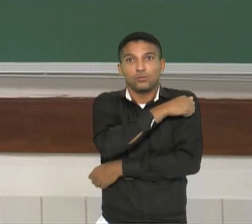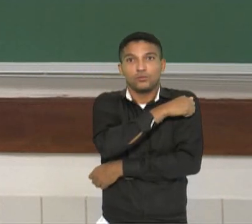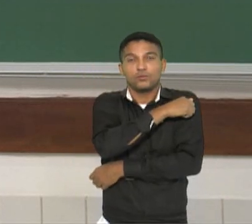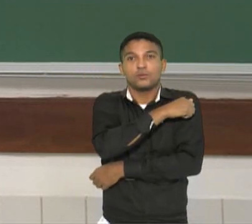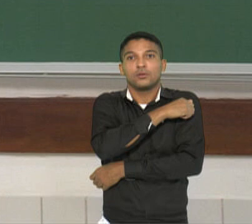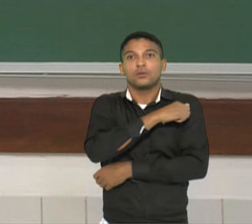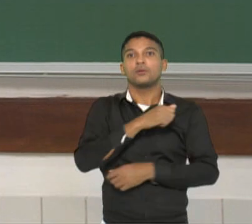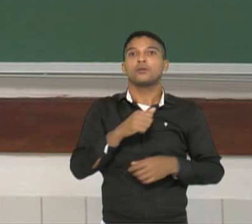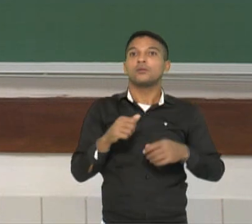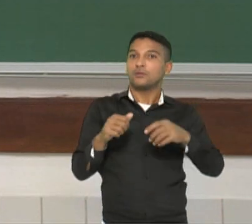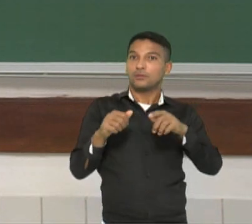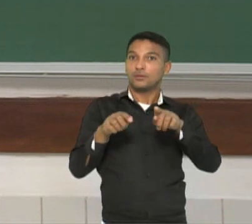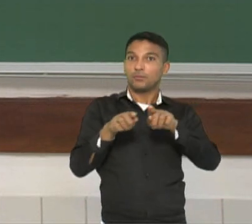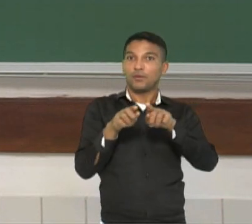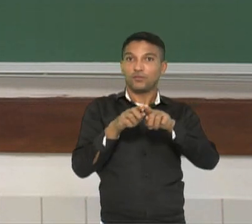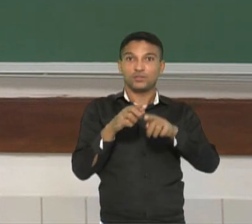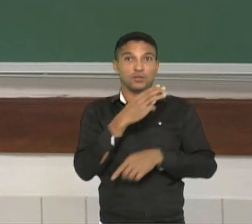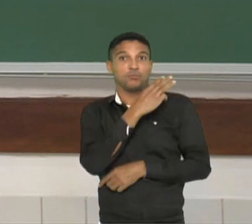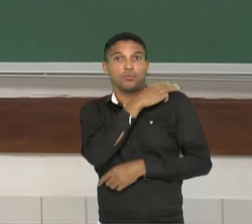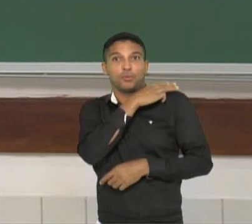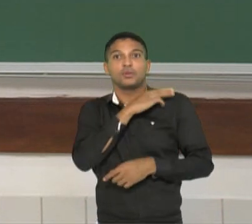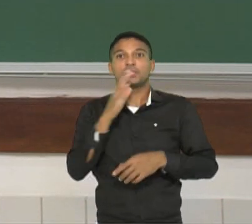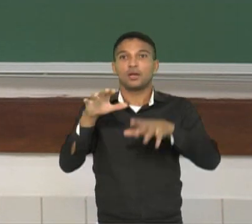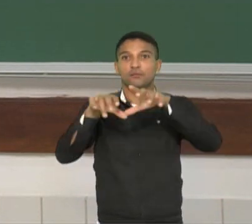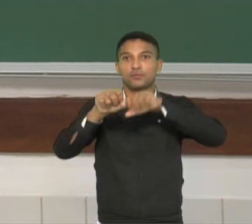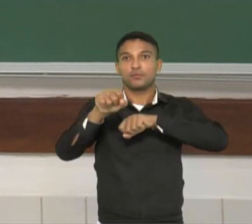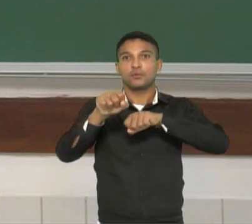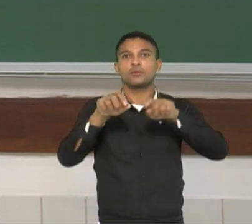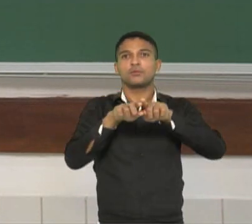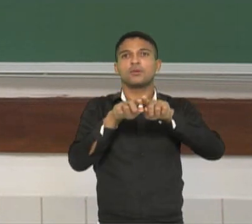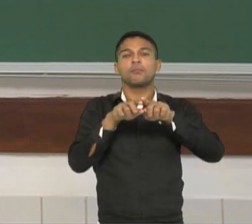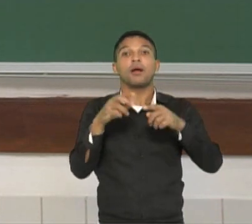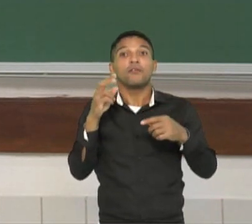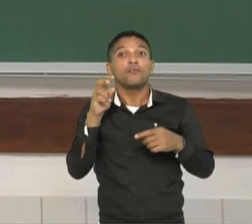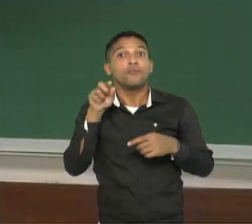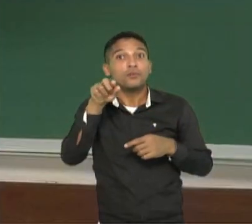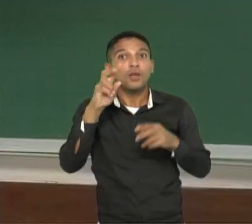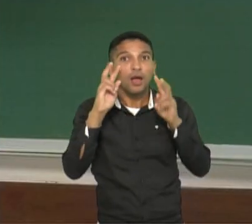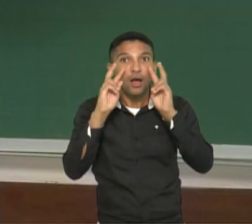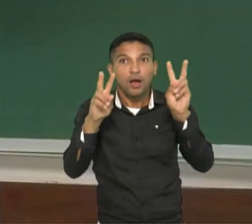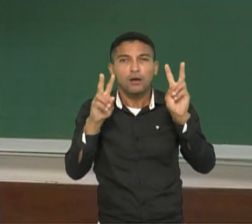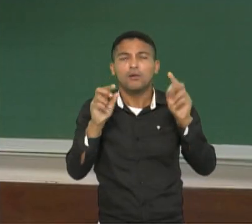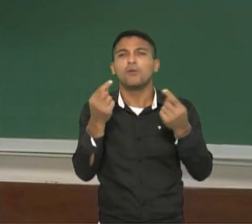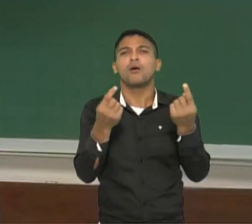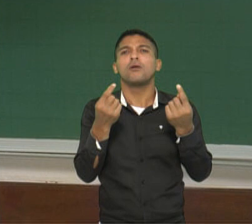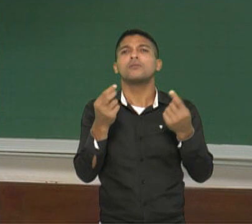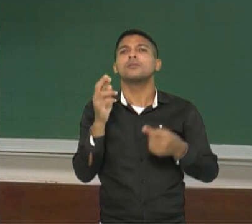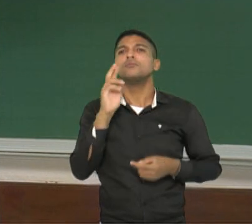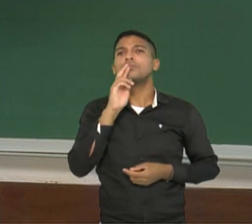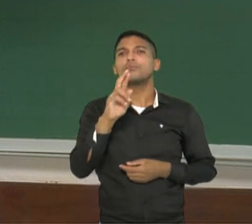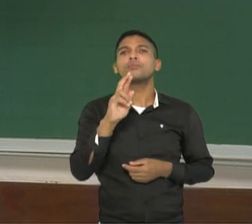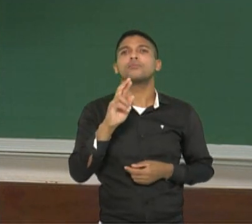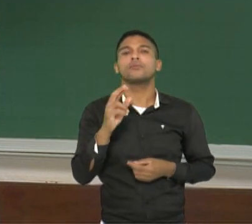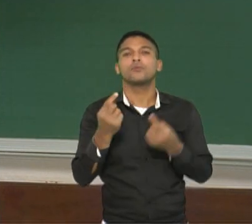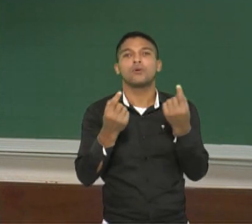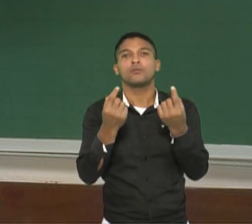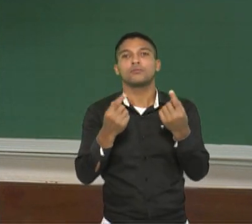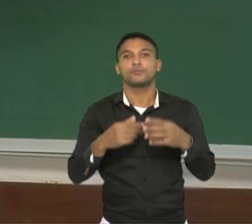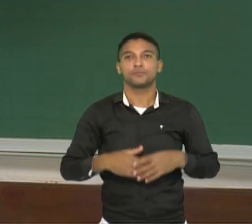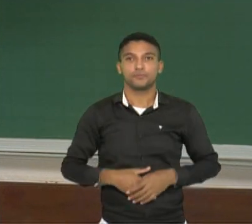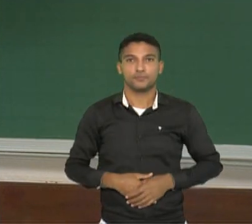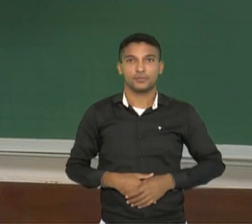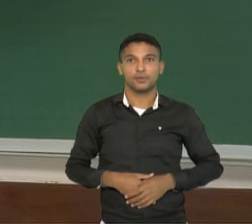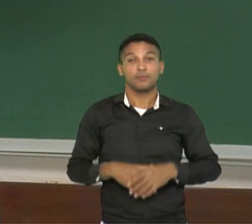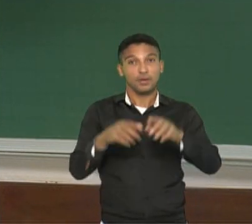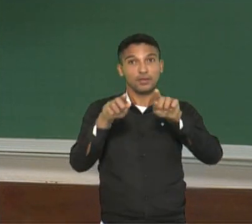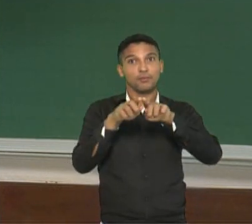estudante do ensino médio, você que está acompanhando essa aula, o que você indicou? Só antes de eu te dar a resposta, não esqueça de validar a sua presença